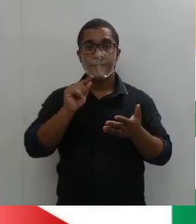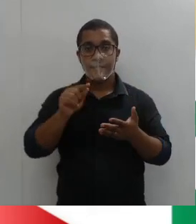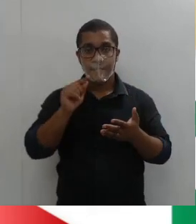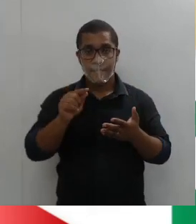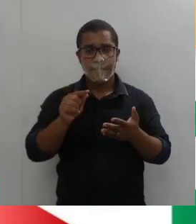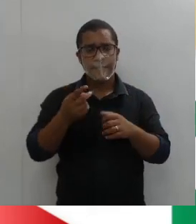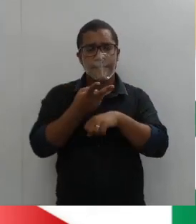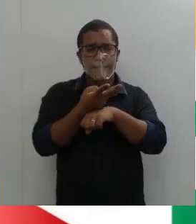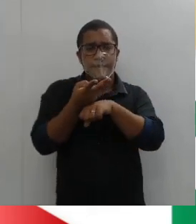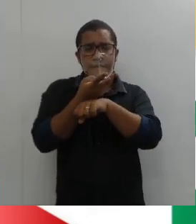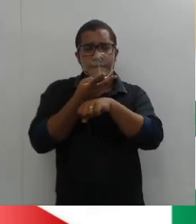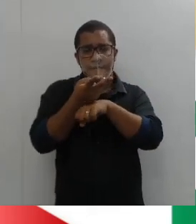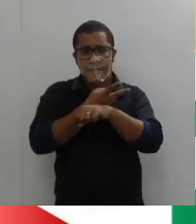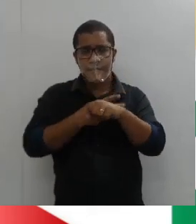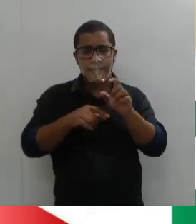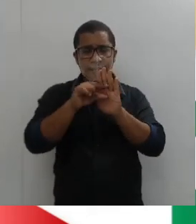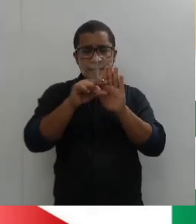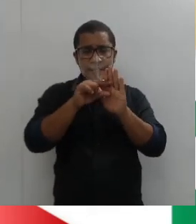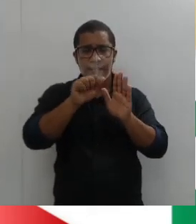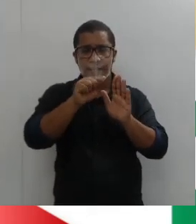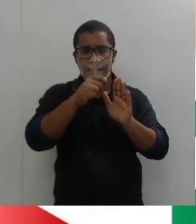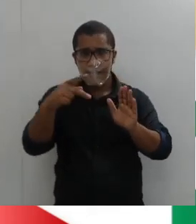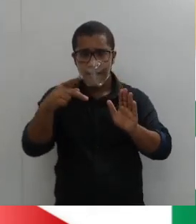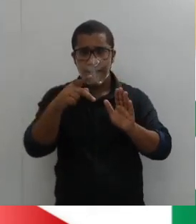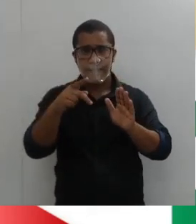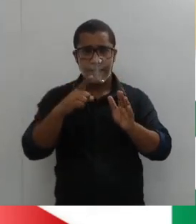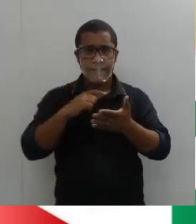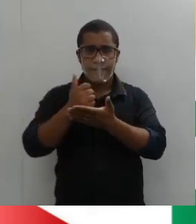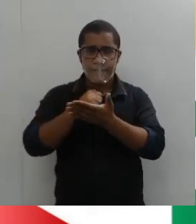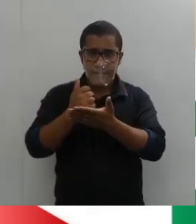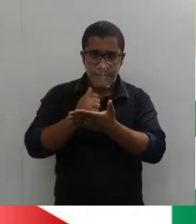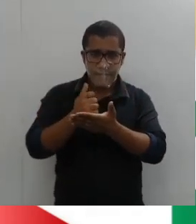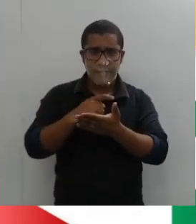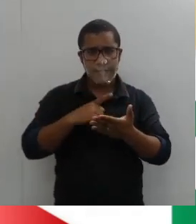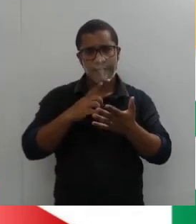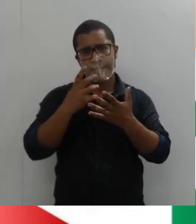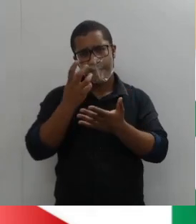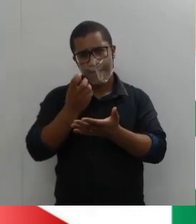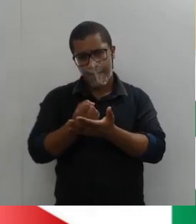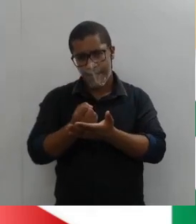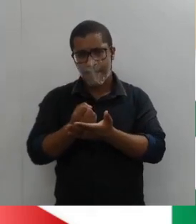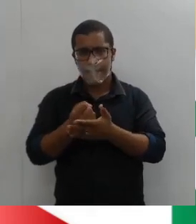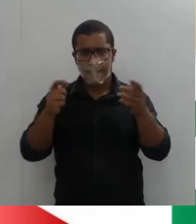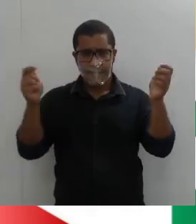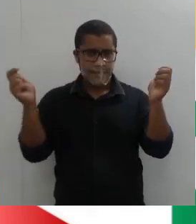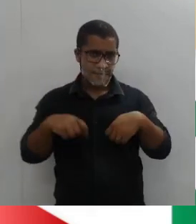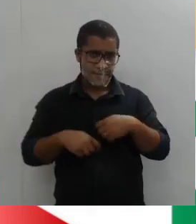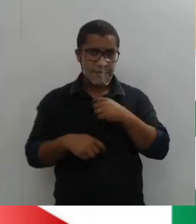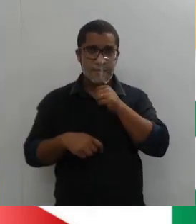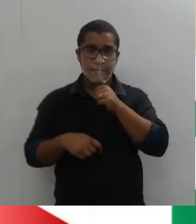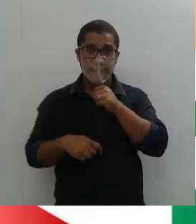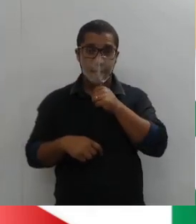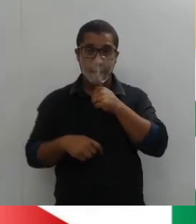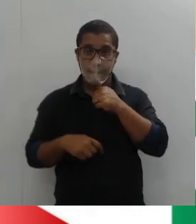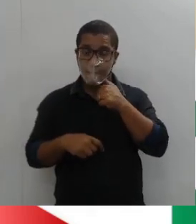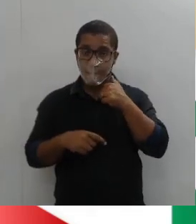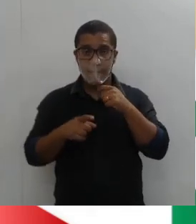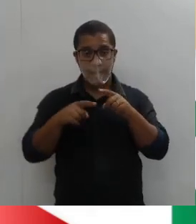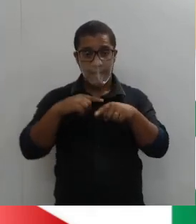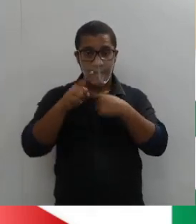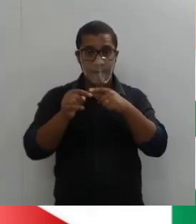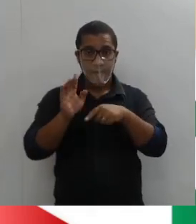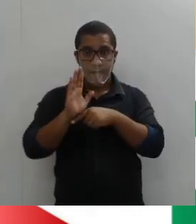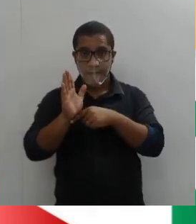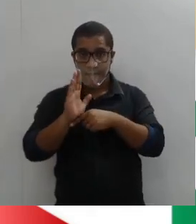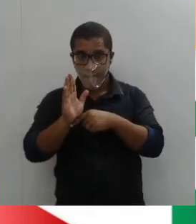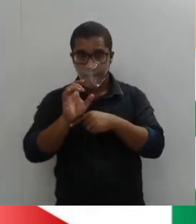é procurar por aplicativos de jogos eletrônicos nas plataformas digitais, tá? E fazer um vídeo